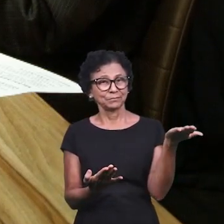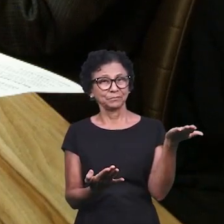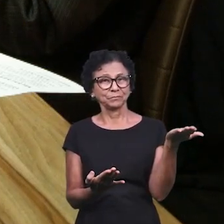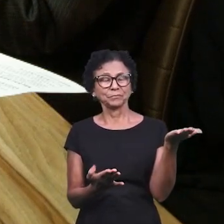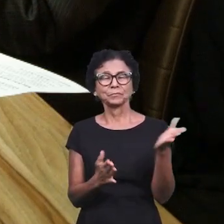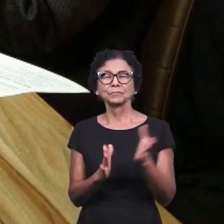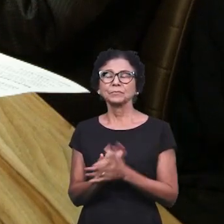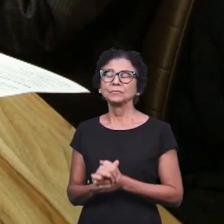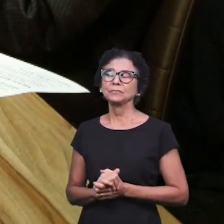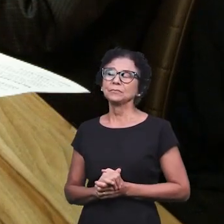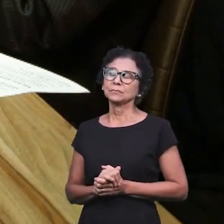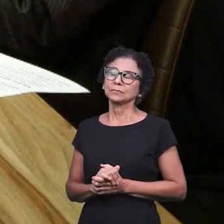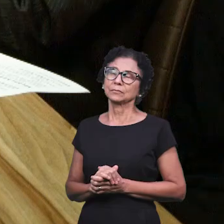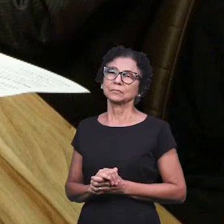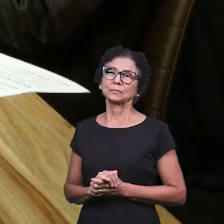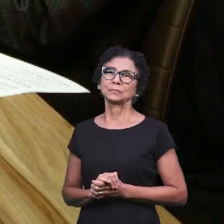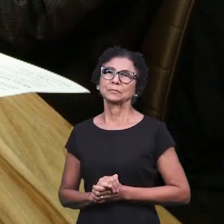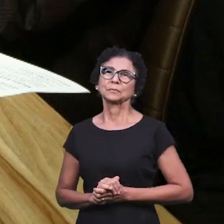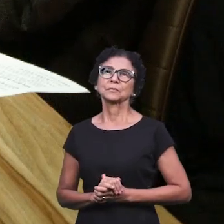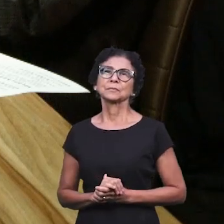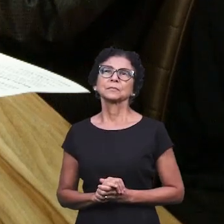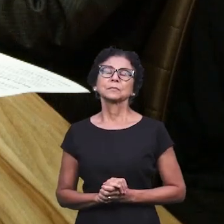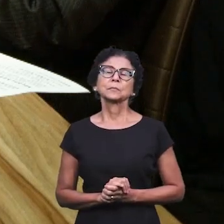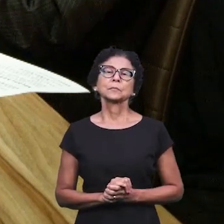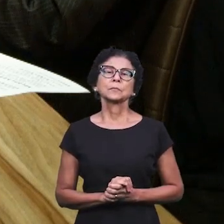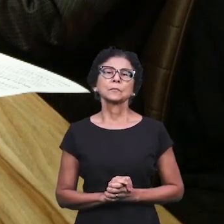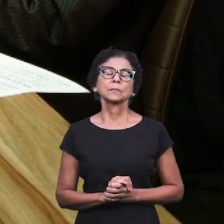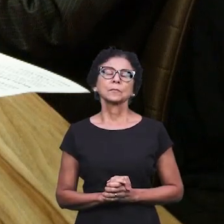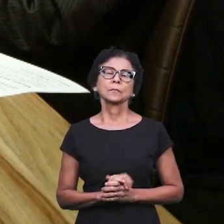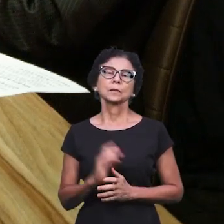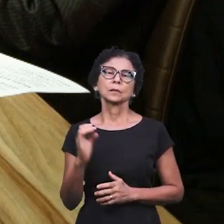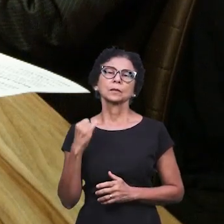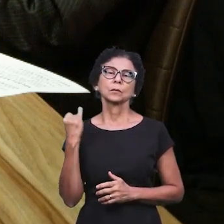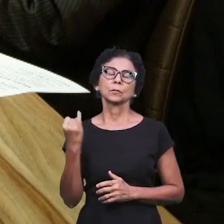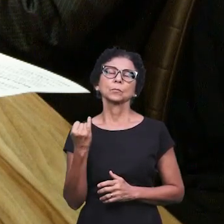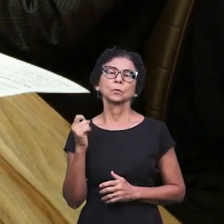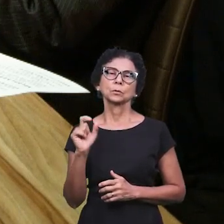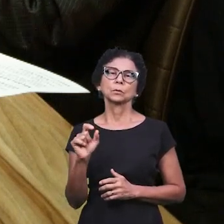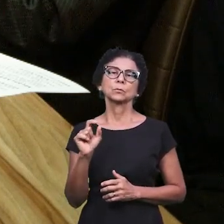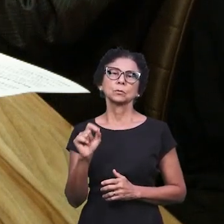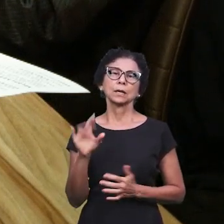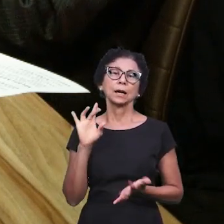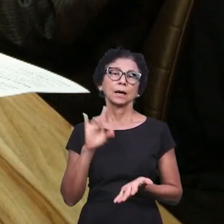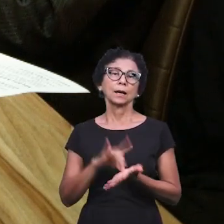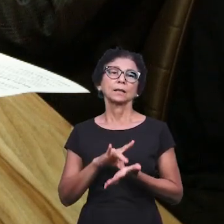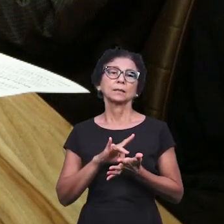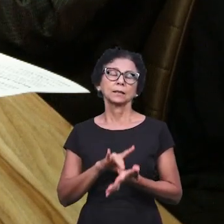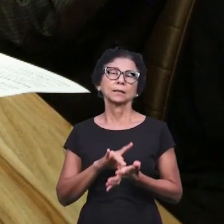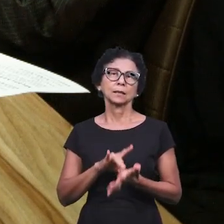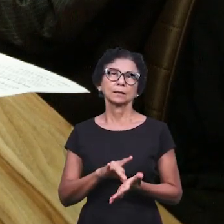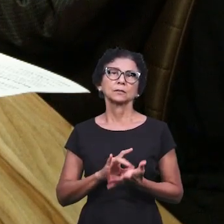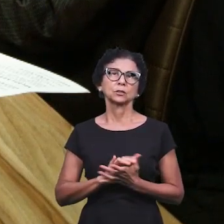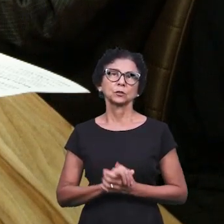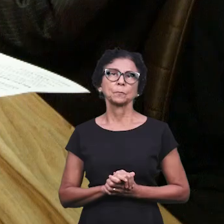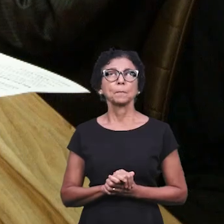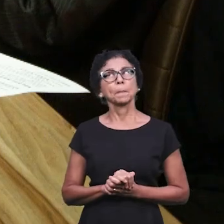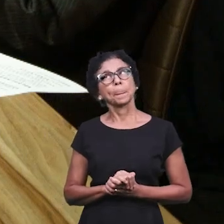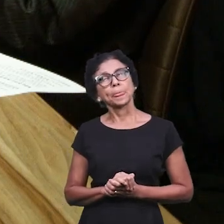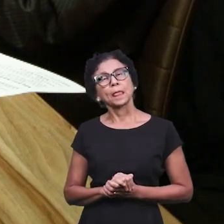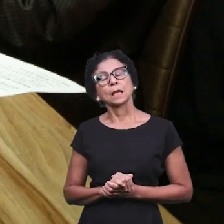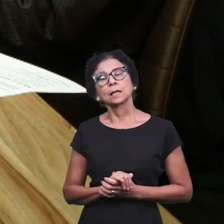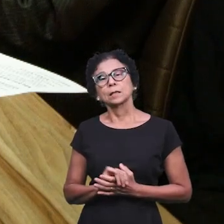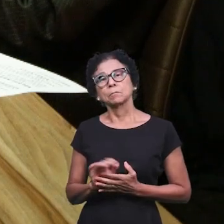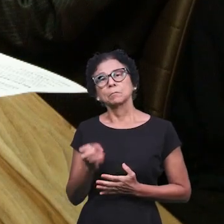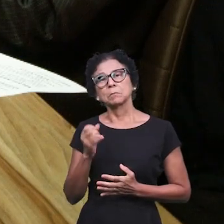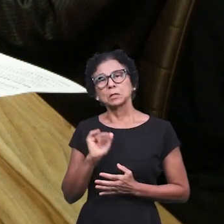precisa estar sob a mesa, né? Para nós, que é o quê? Por mais candidatos que eles chamassem, por